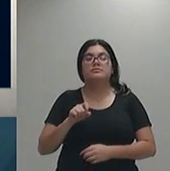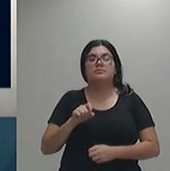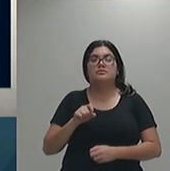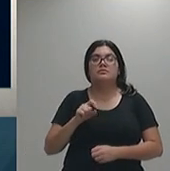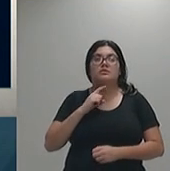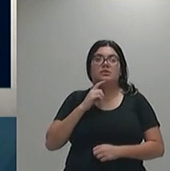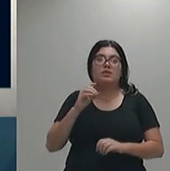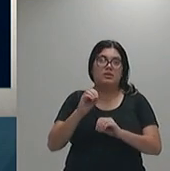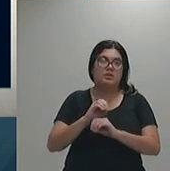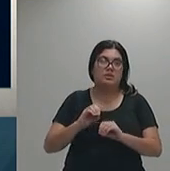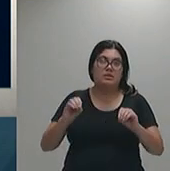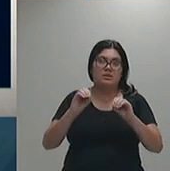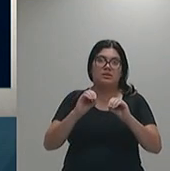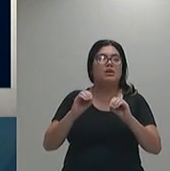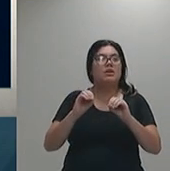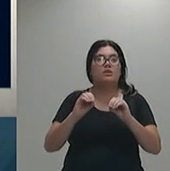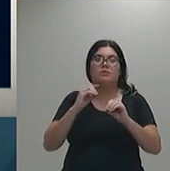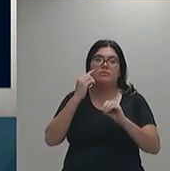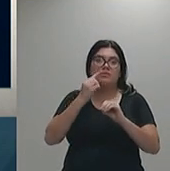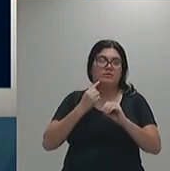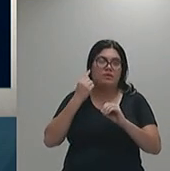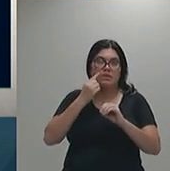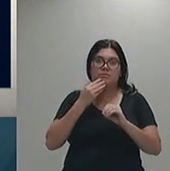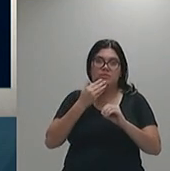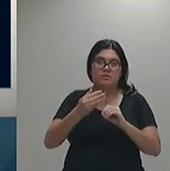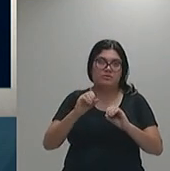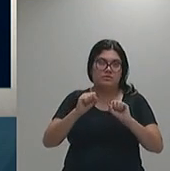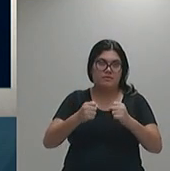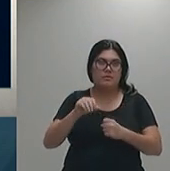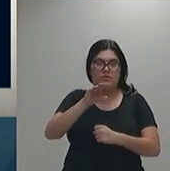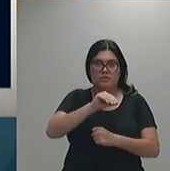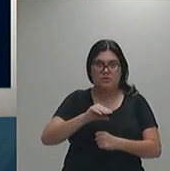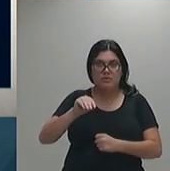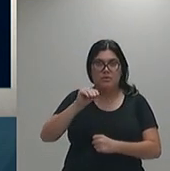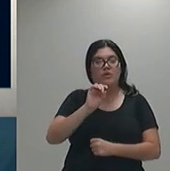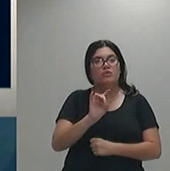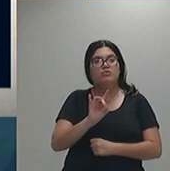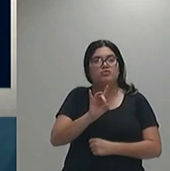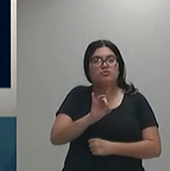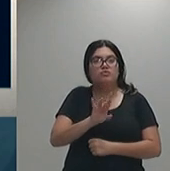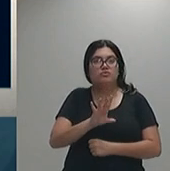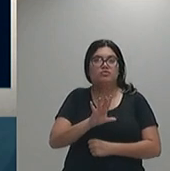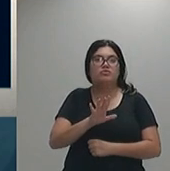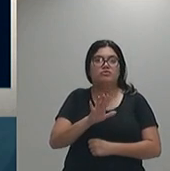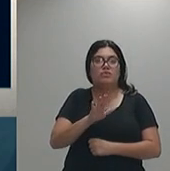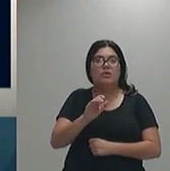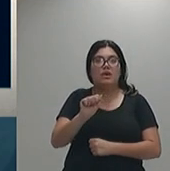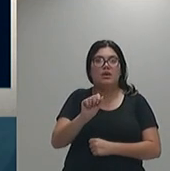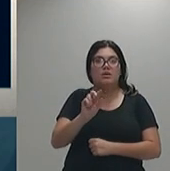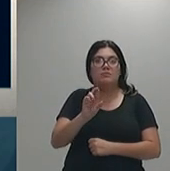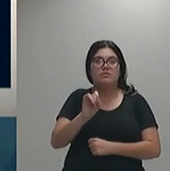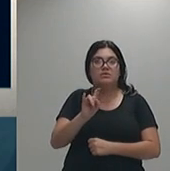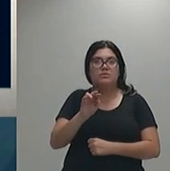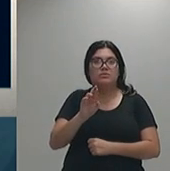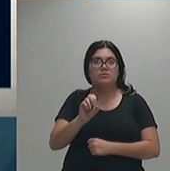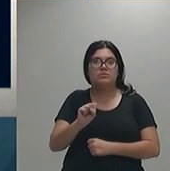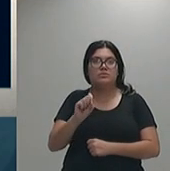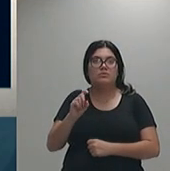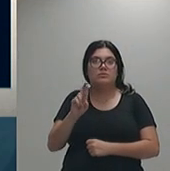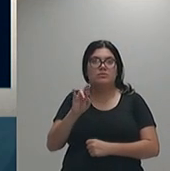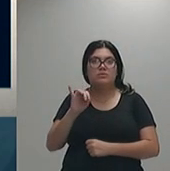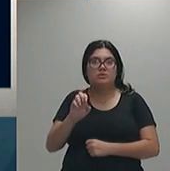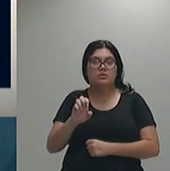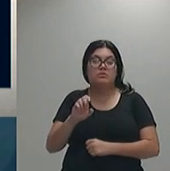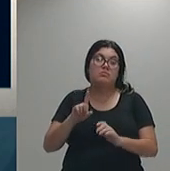partes que deu sustentação oral apenas os amiticuri e eu consulta vossa excelência' sua ascendência